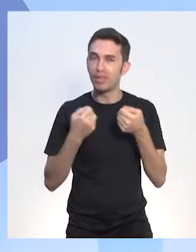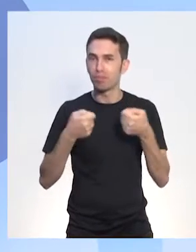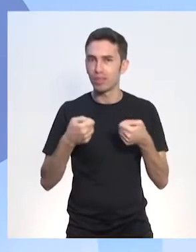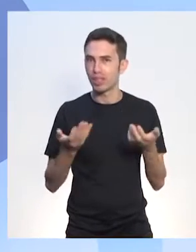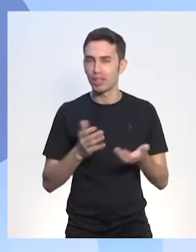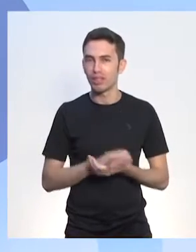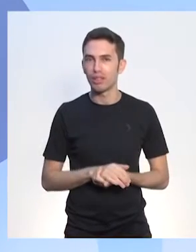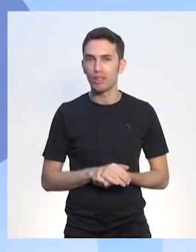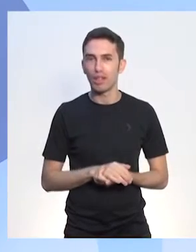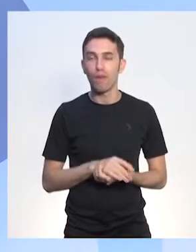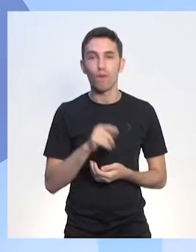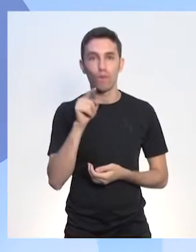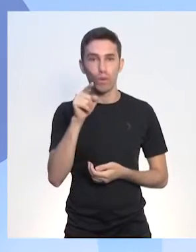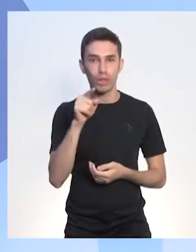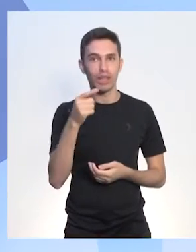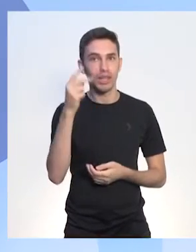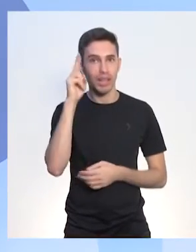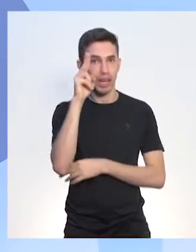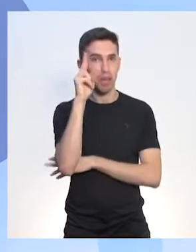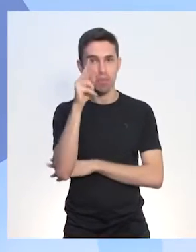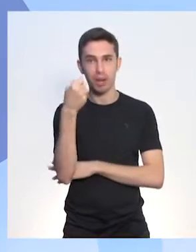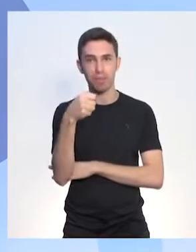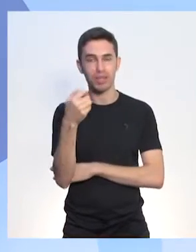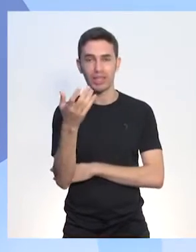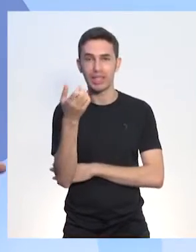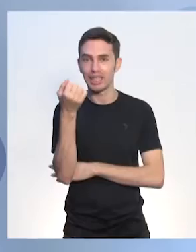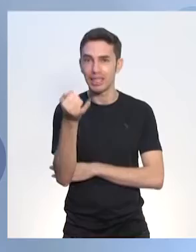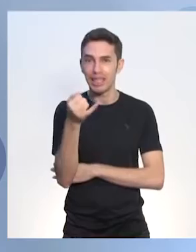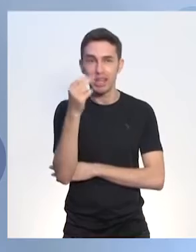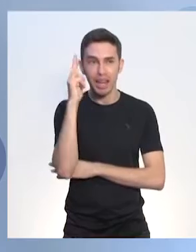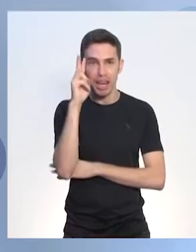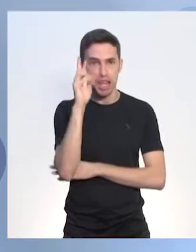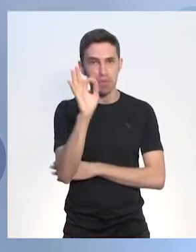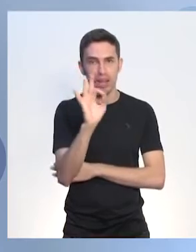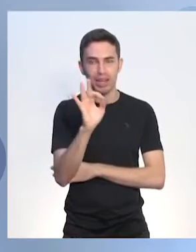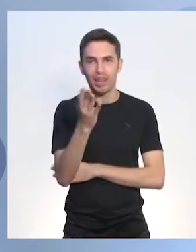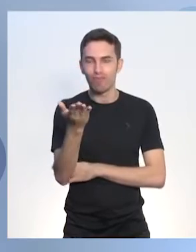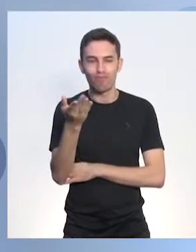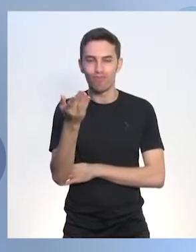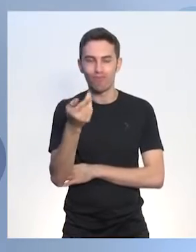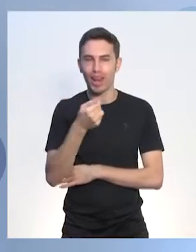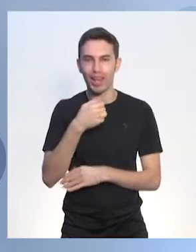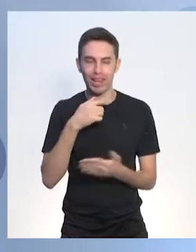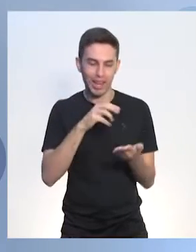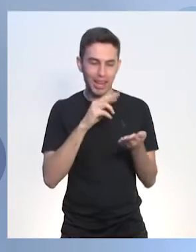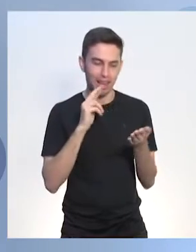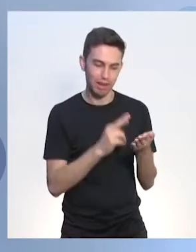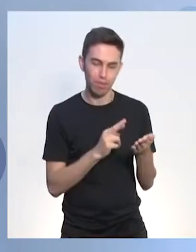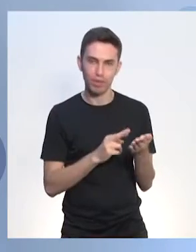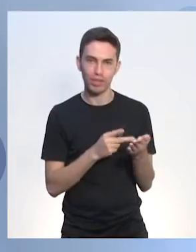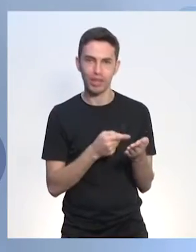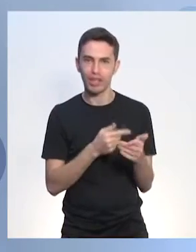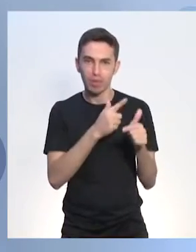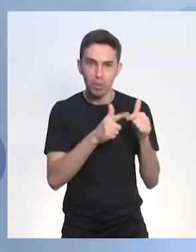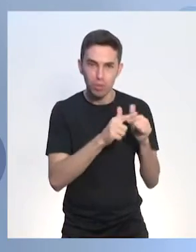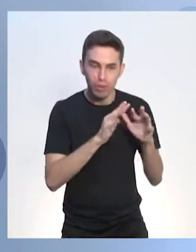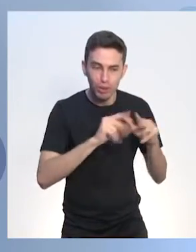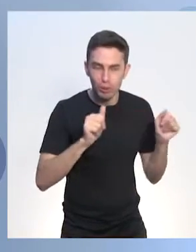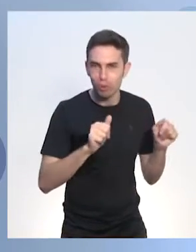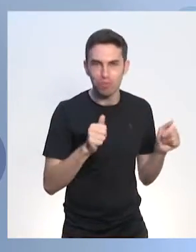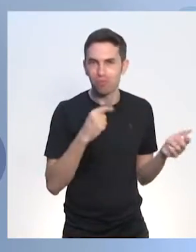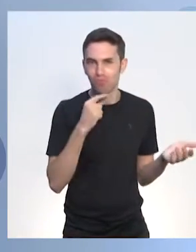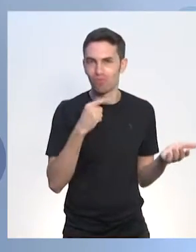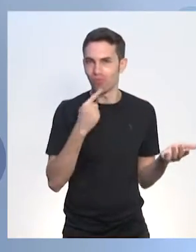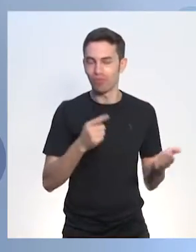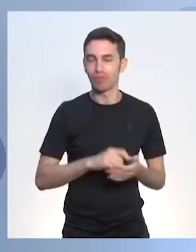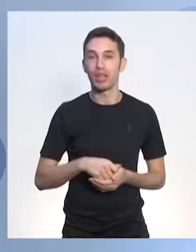é 180. É você que tem que saber isso, né? Senão você não vai para lugar nenhum. Exatamente. Nós que precisamos lembrar disso, que